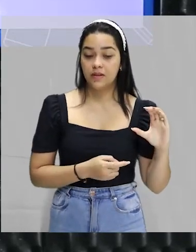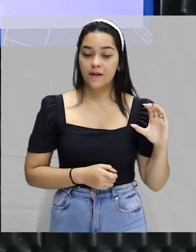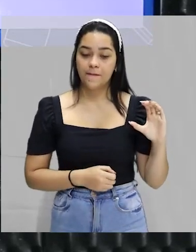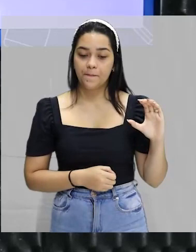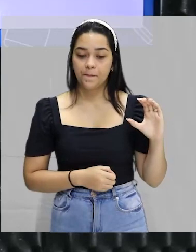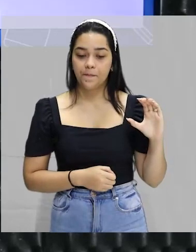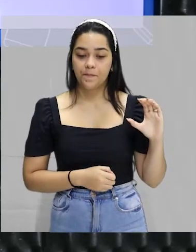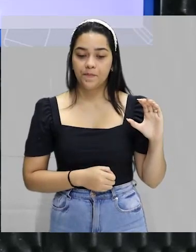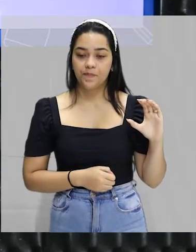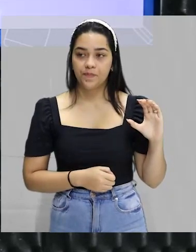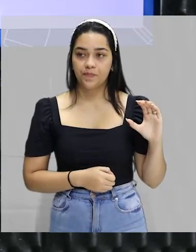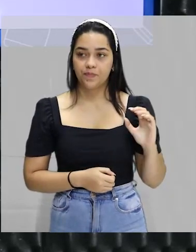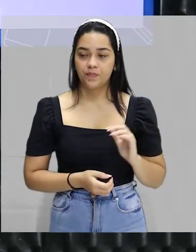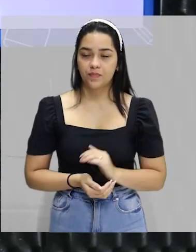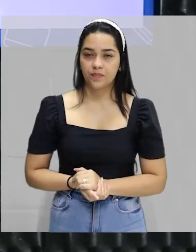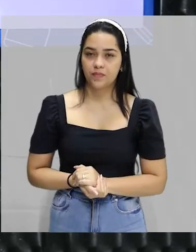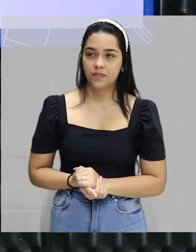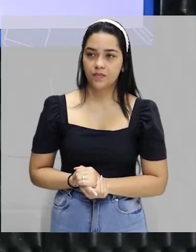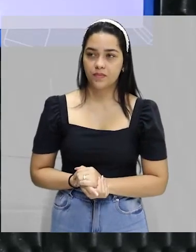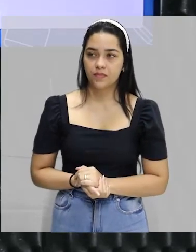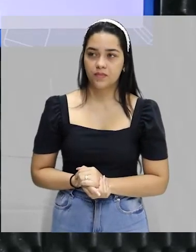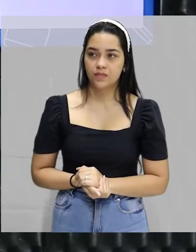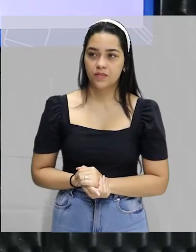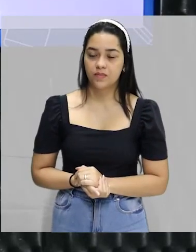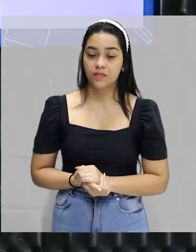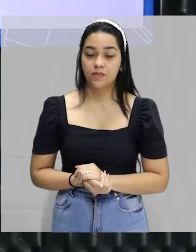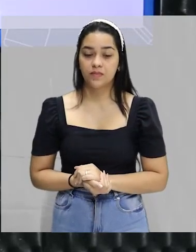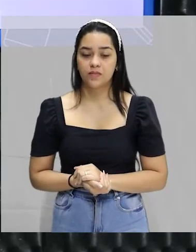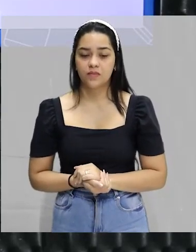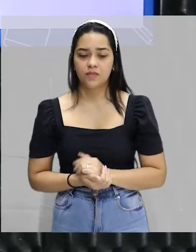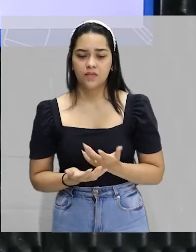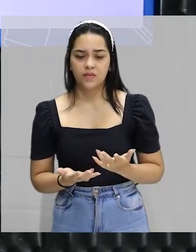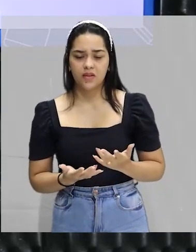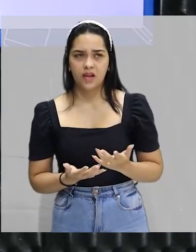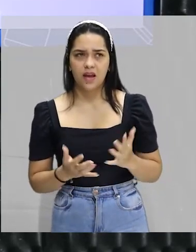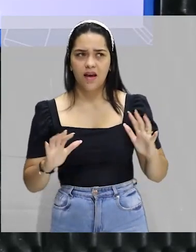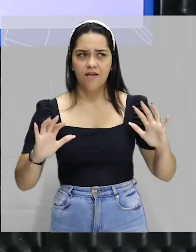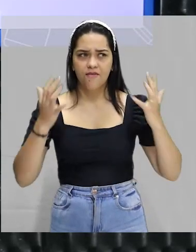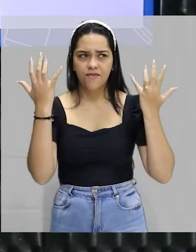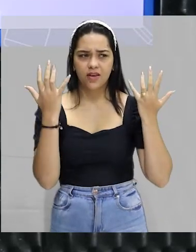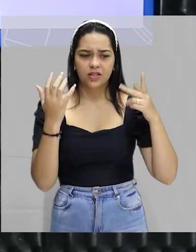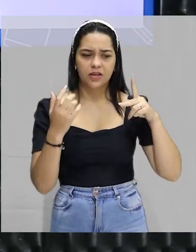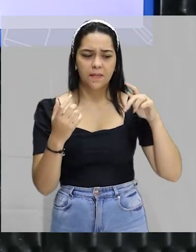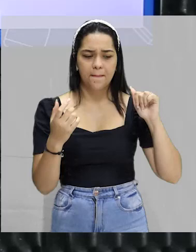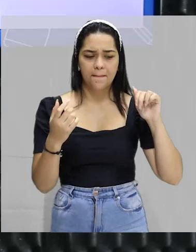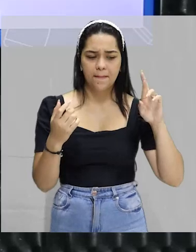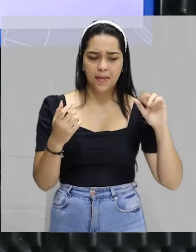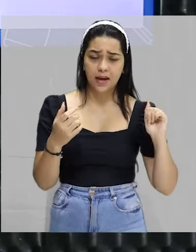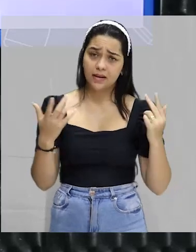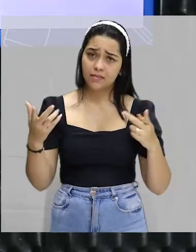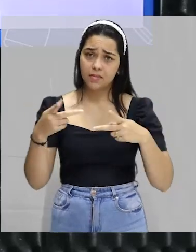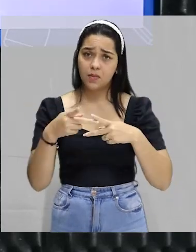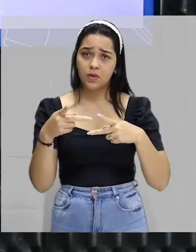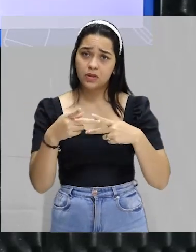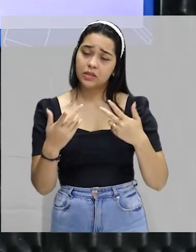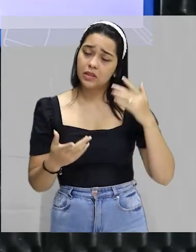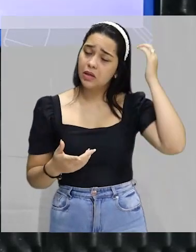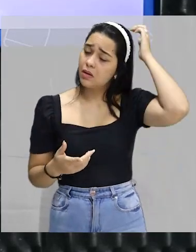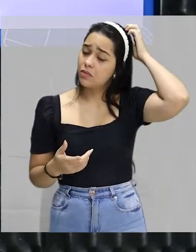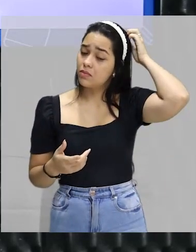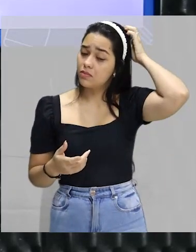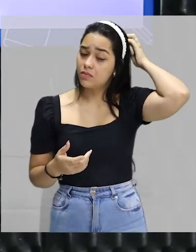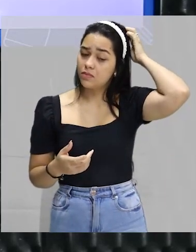foi alugado para a festa. Gente, para é preposição, né? Pode